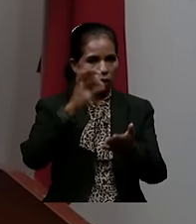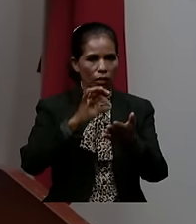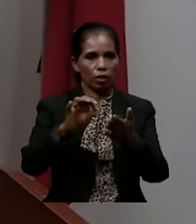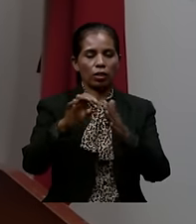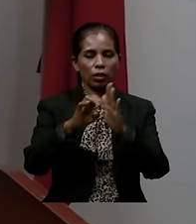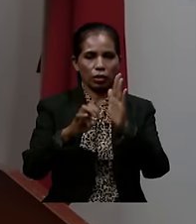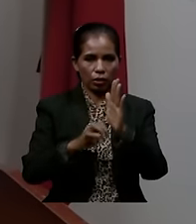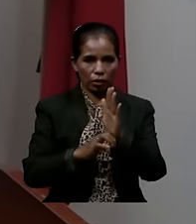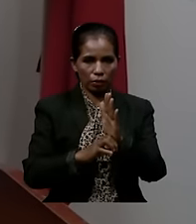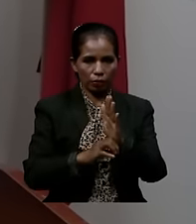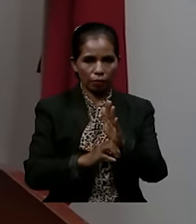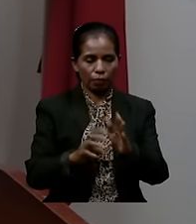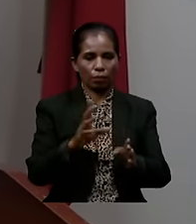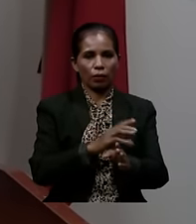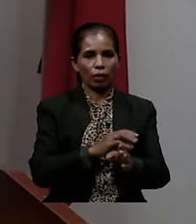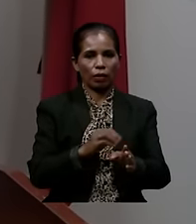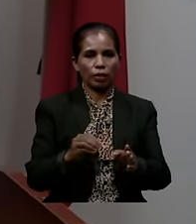Estado,